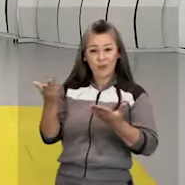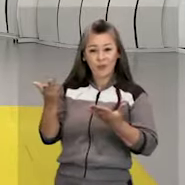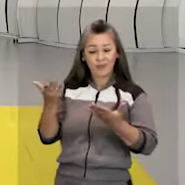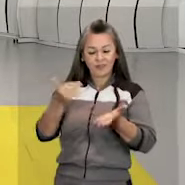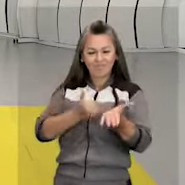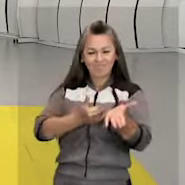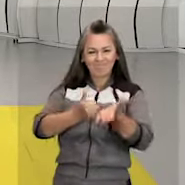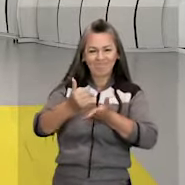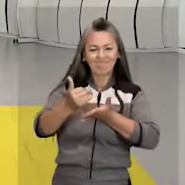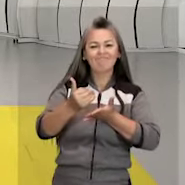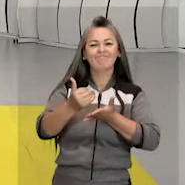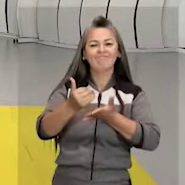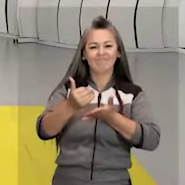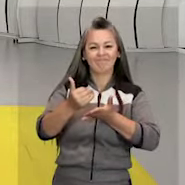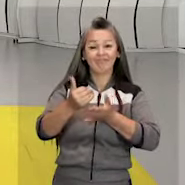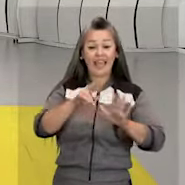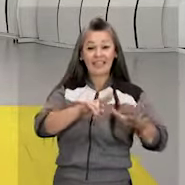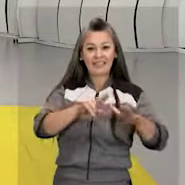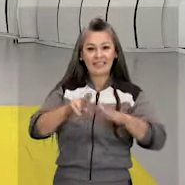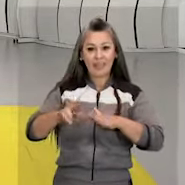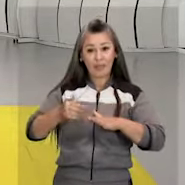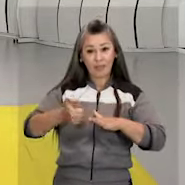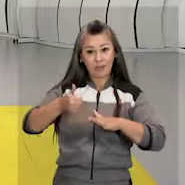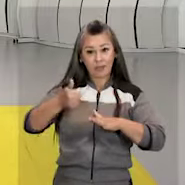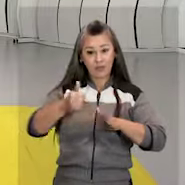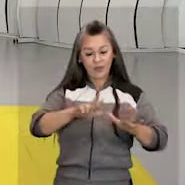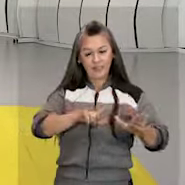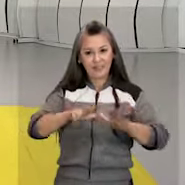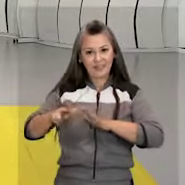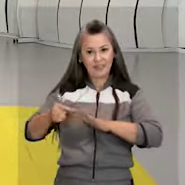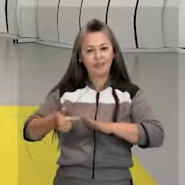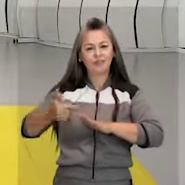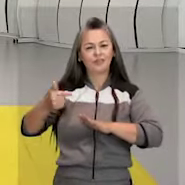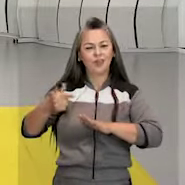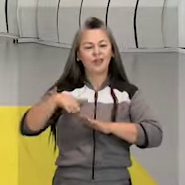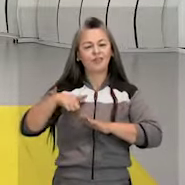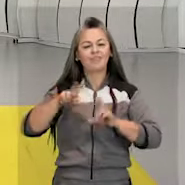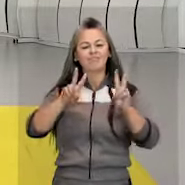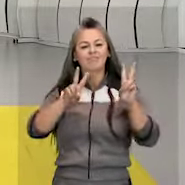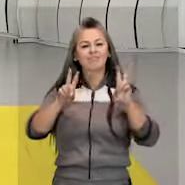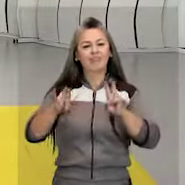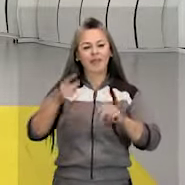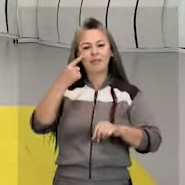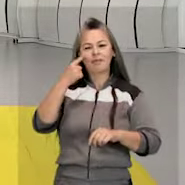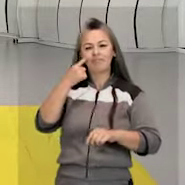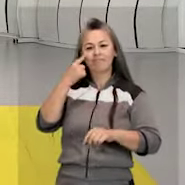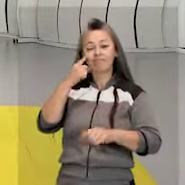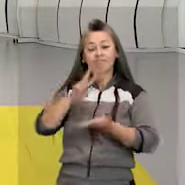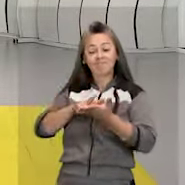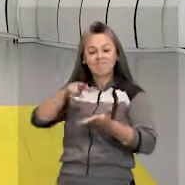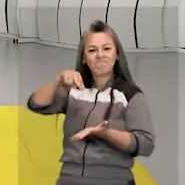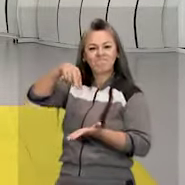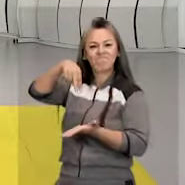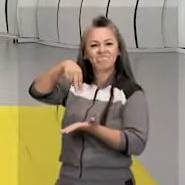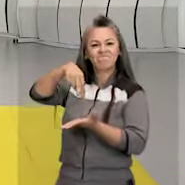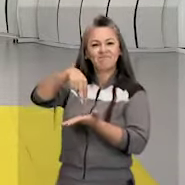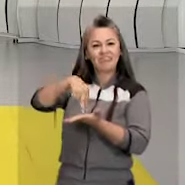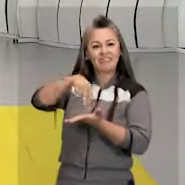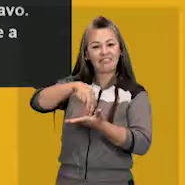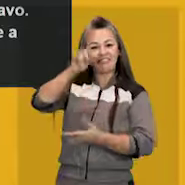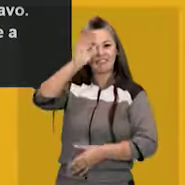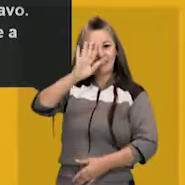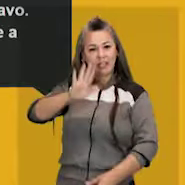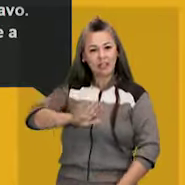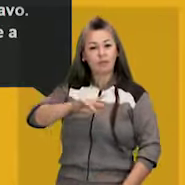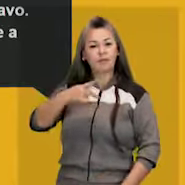às semanas 1 e 2 do PET 3, nós falaremos sobre resistência à escravidão no Brasil. Tá? Bom, no PET